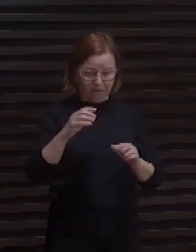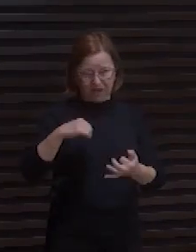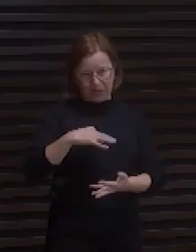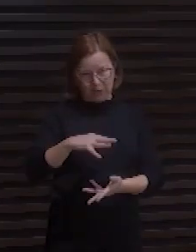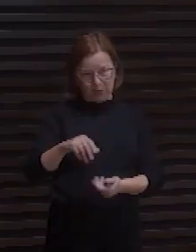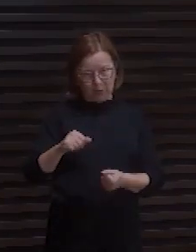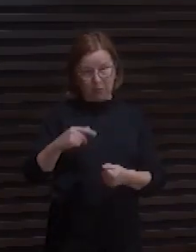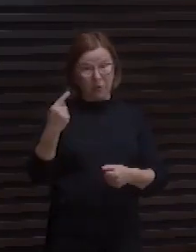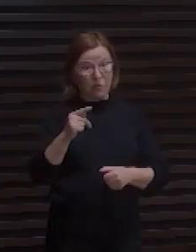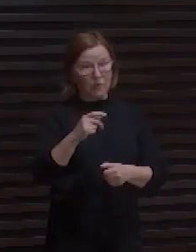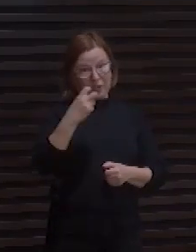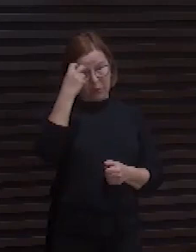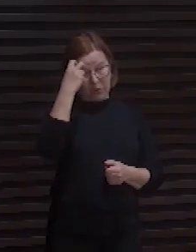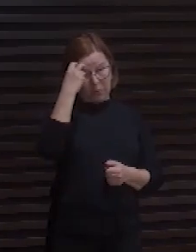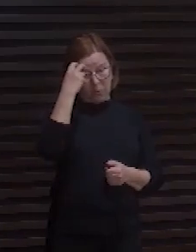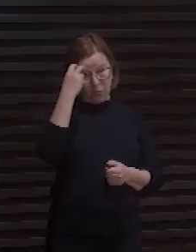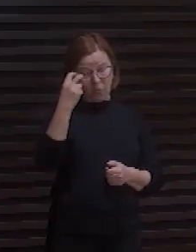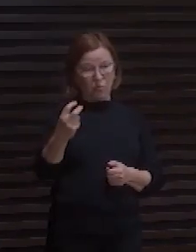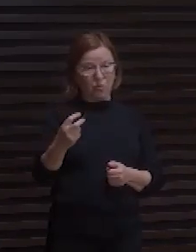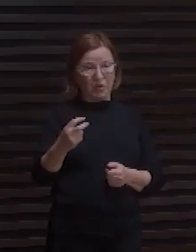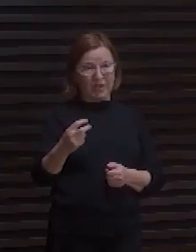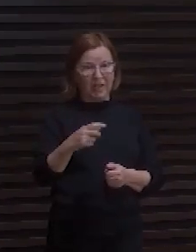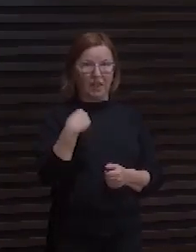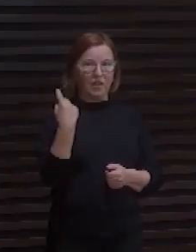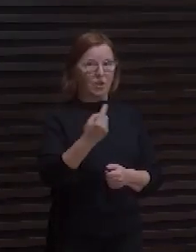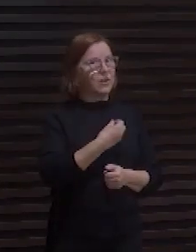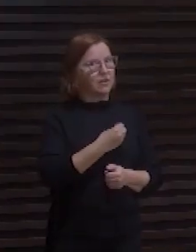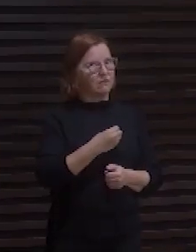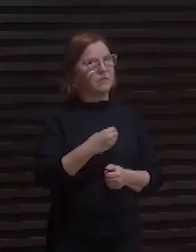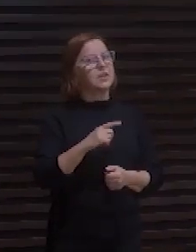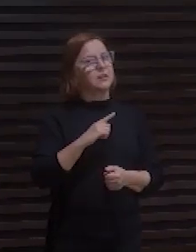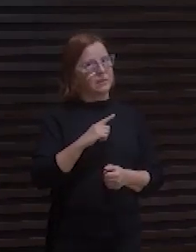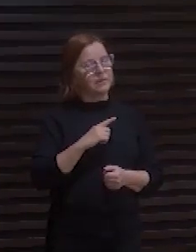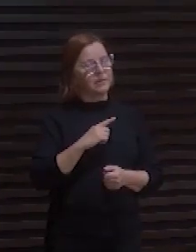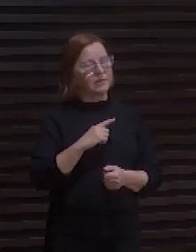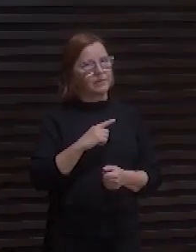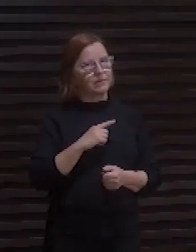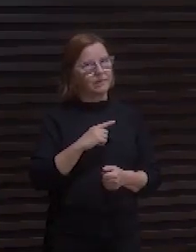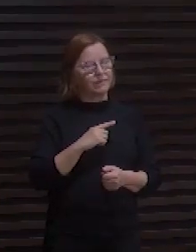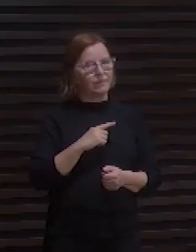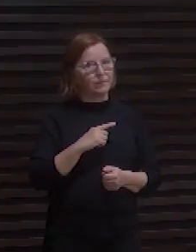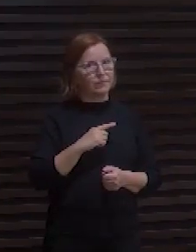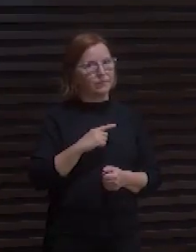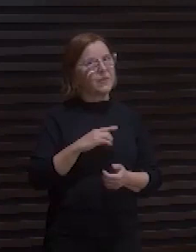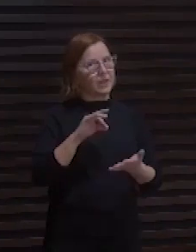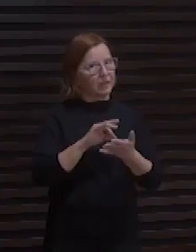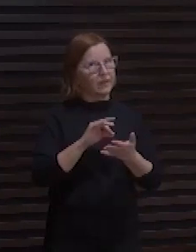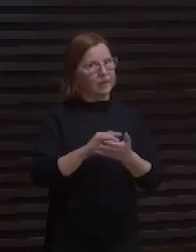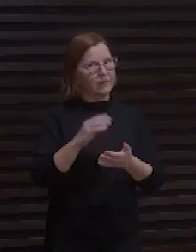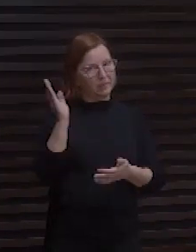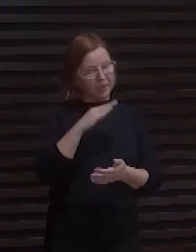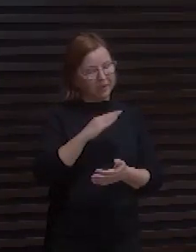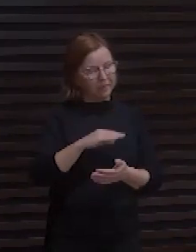e a sua cultura sobre as nossas vidas existe, sendo real e perniciosa. Isso para não